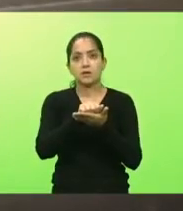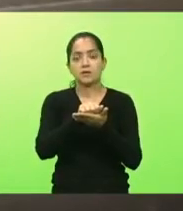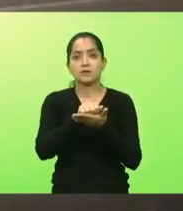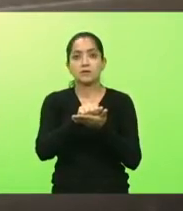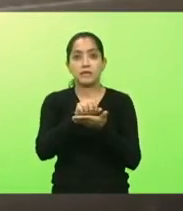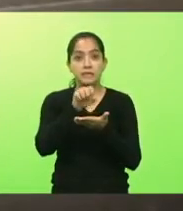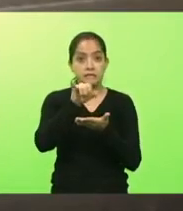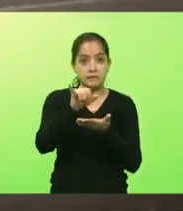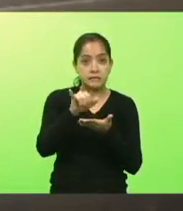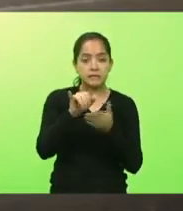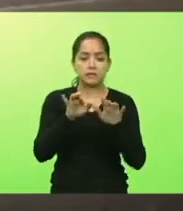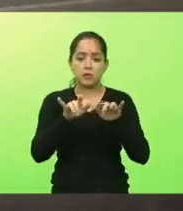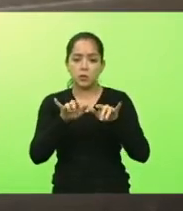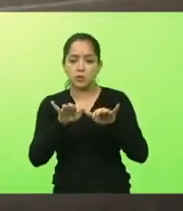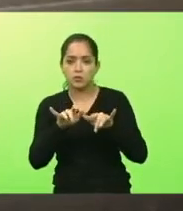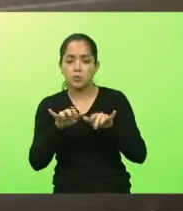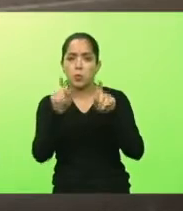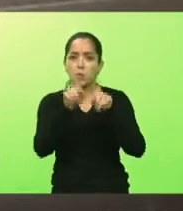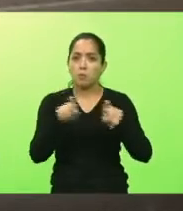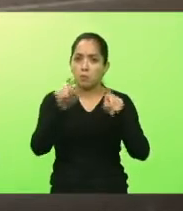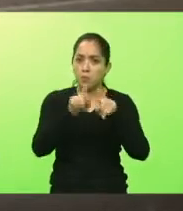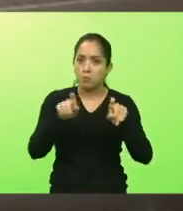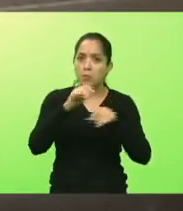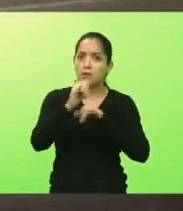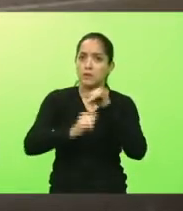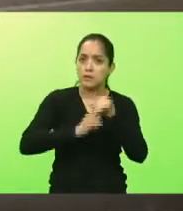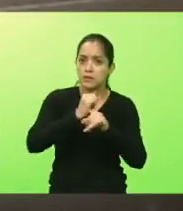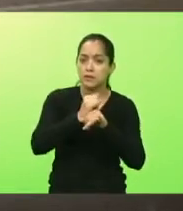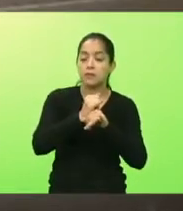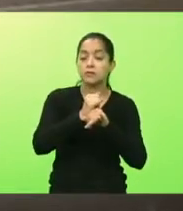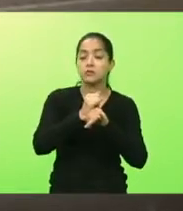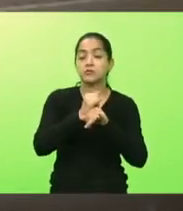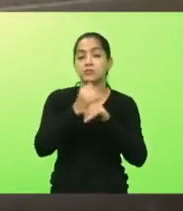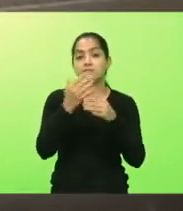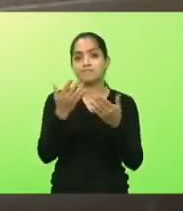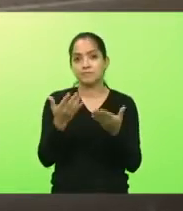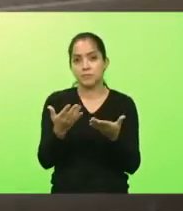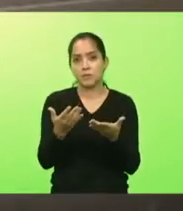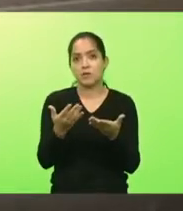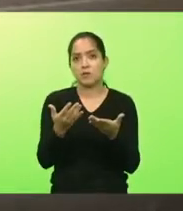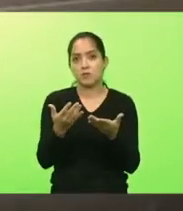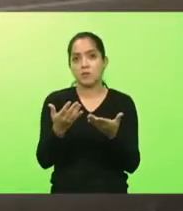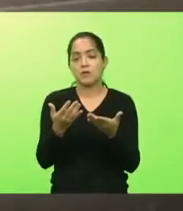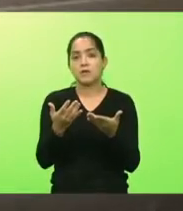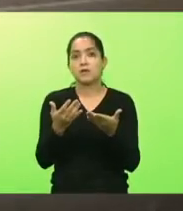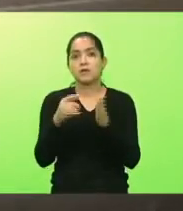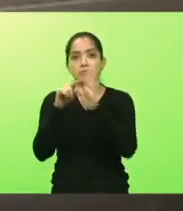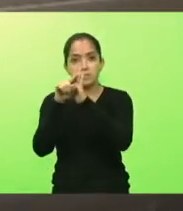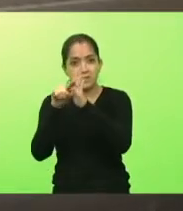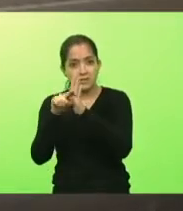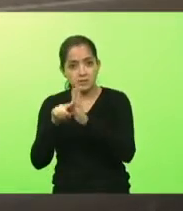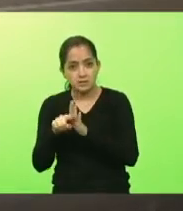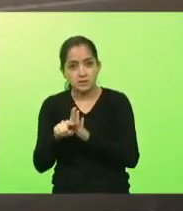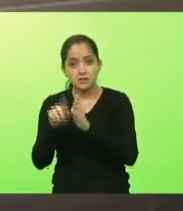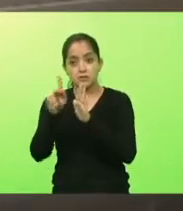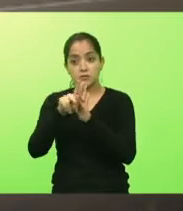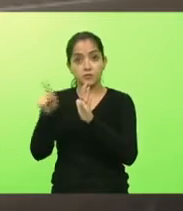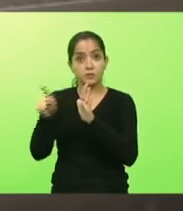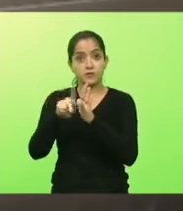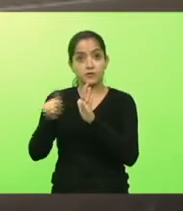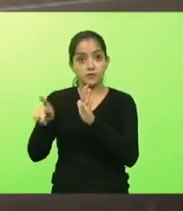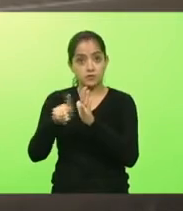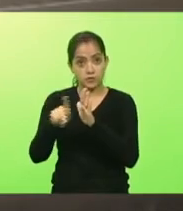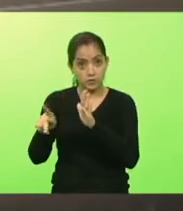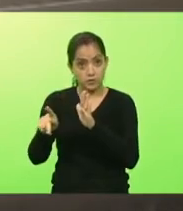a notebook, computador, internet. E, no entanto, segundo o levantamento dos professores, nós temos mais uma